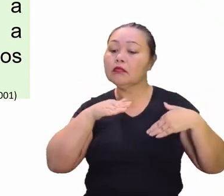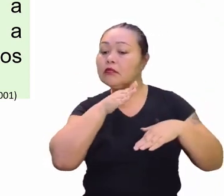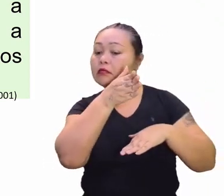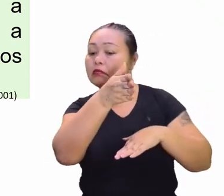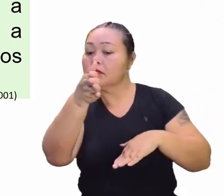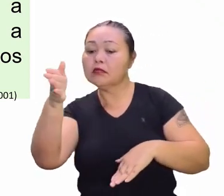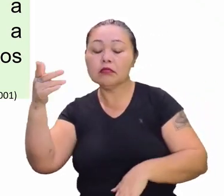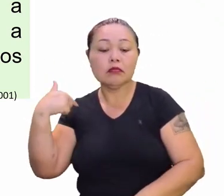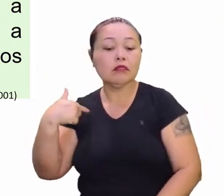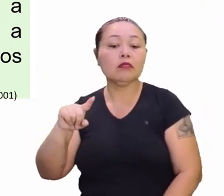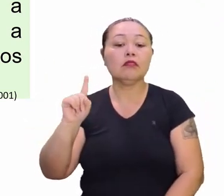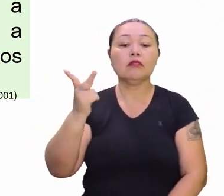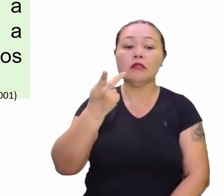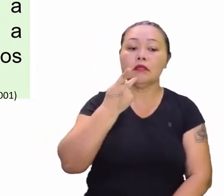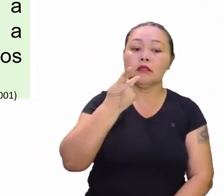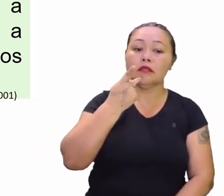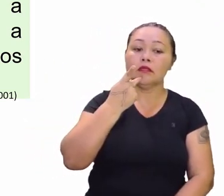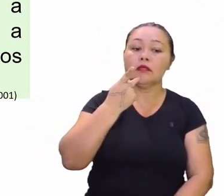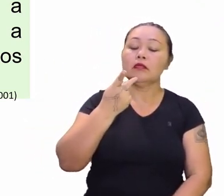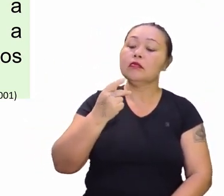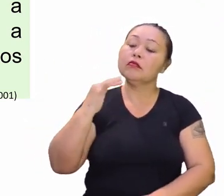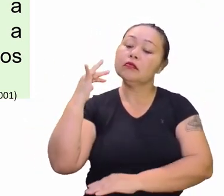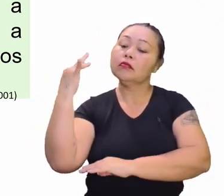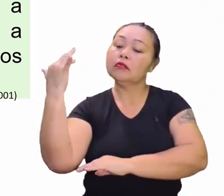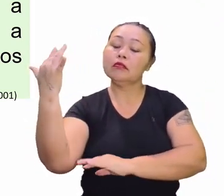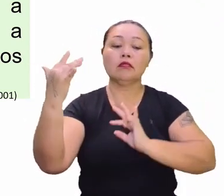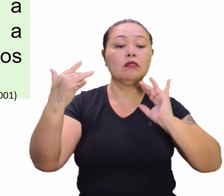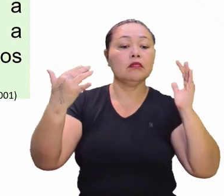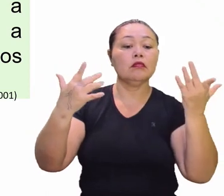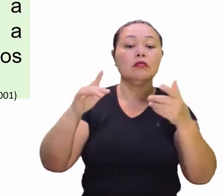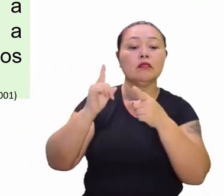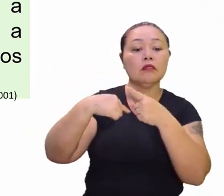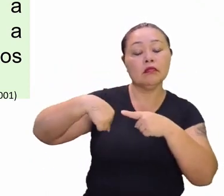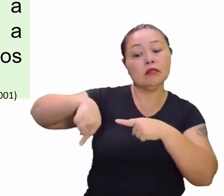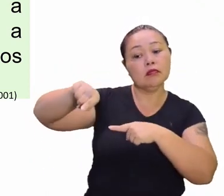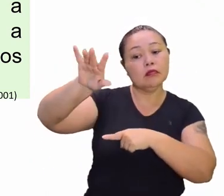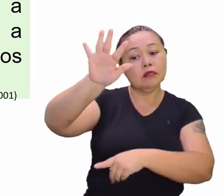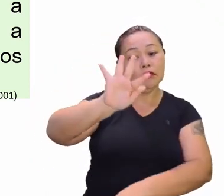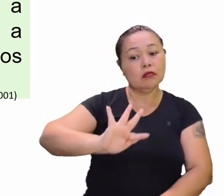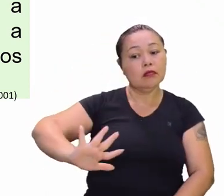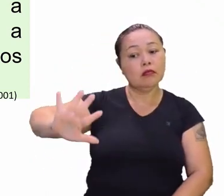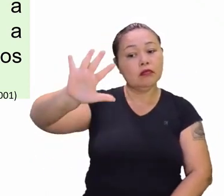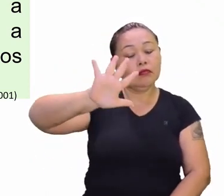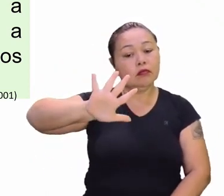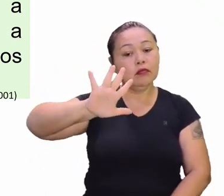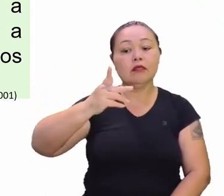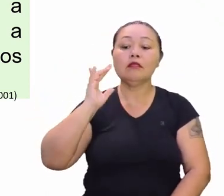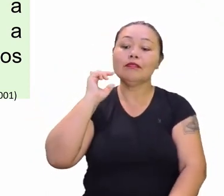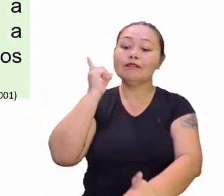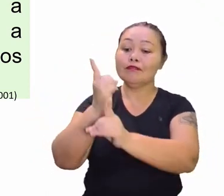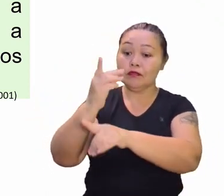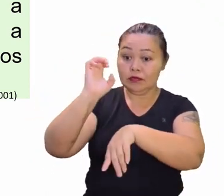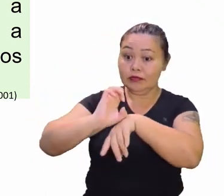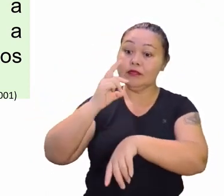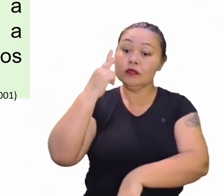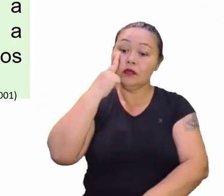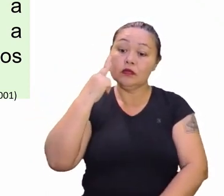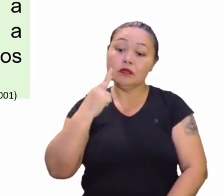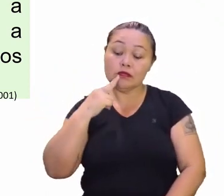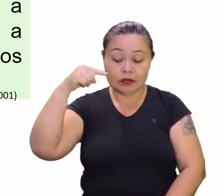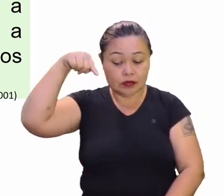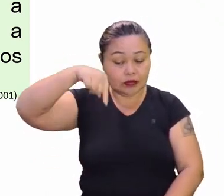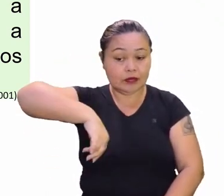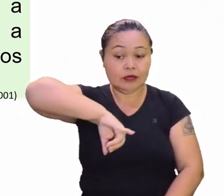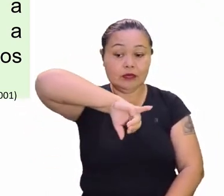fala de floresta nacional, aqui no estado de Rondônia a gente vai encontrar a Floresta Nacional do